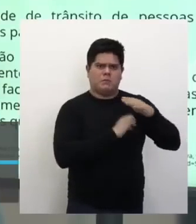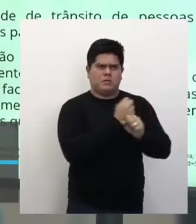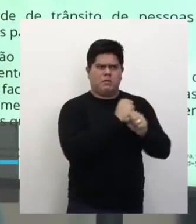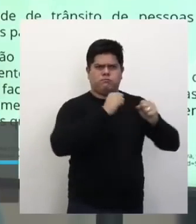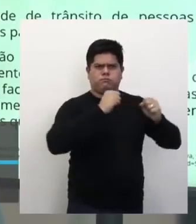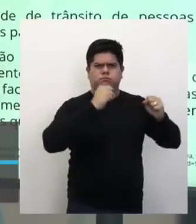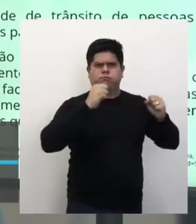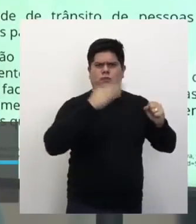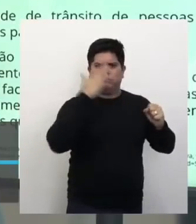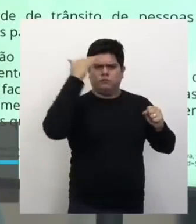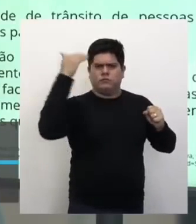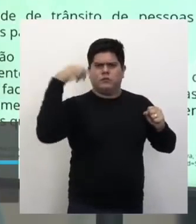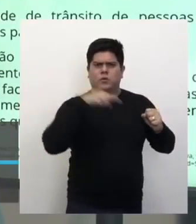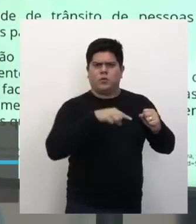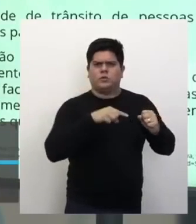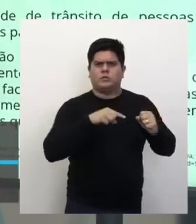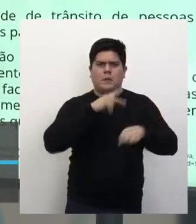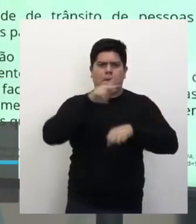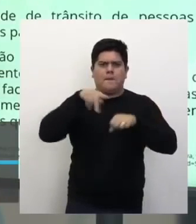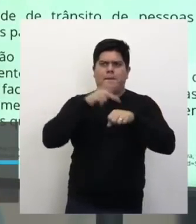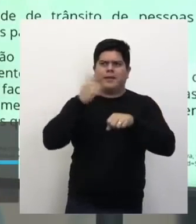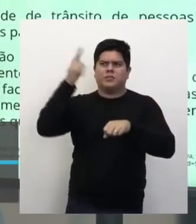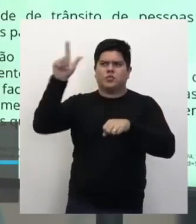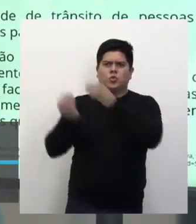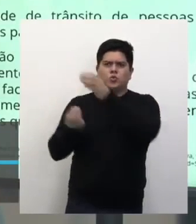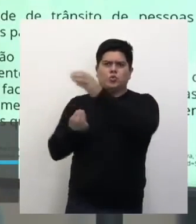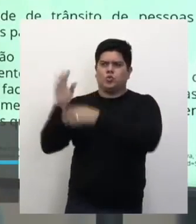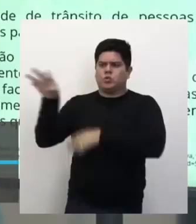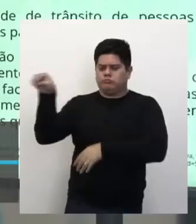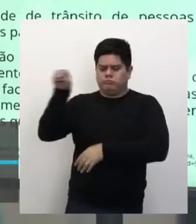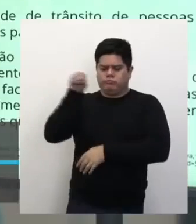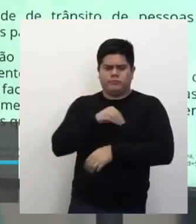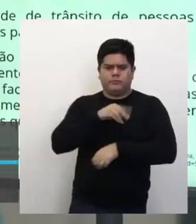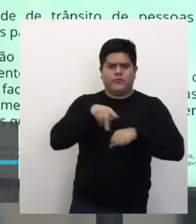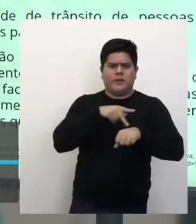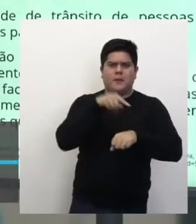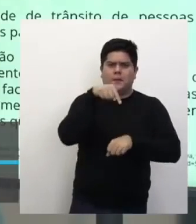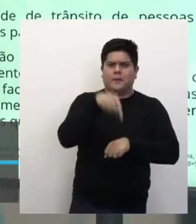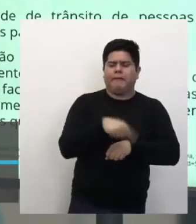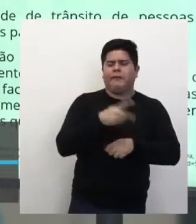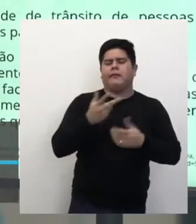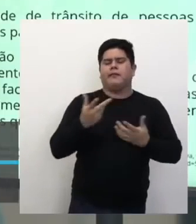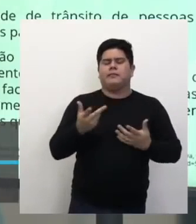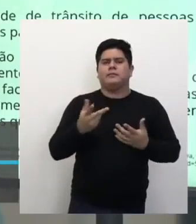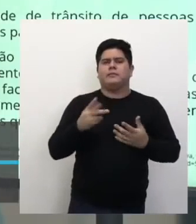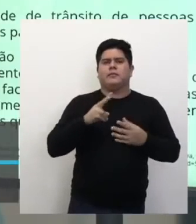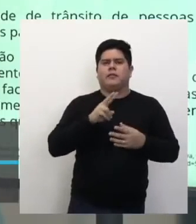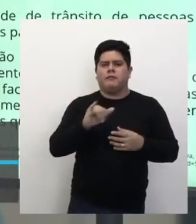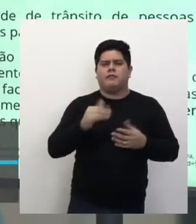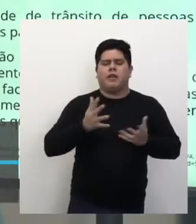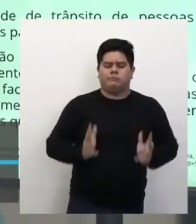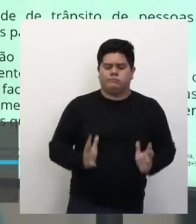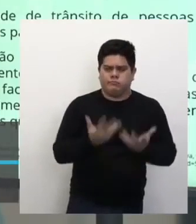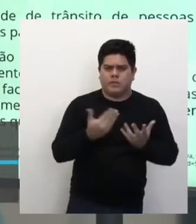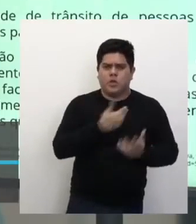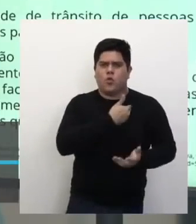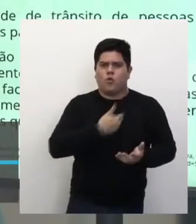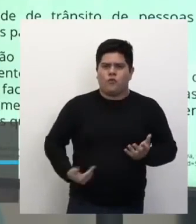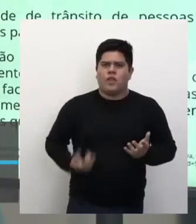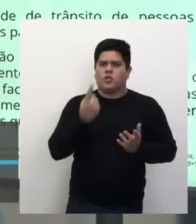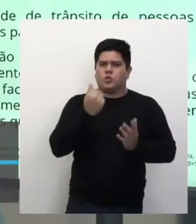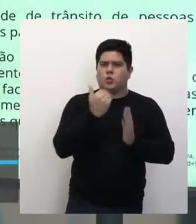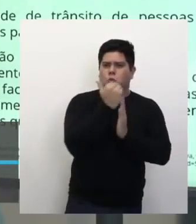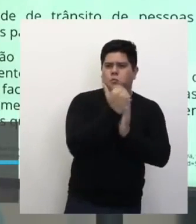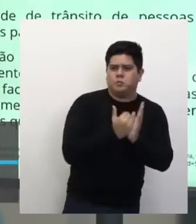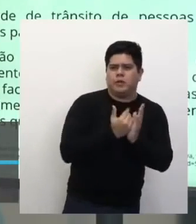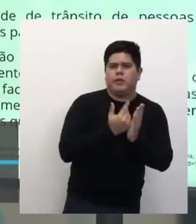estrangeiras virem para os países para aproveitar fatores locacionais como mão de obra, incentivos fiscais, né, a